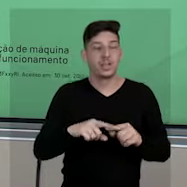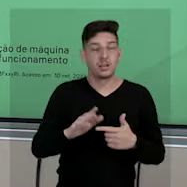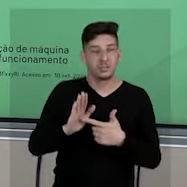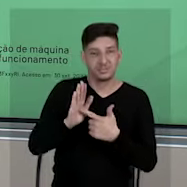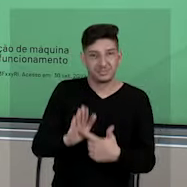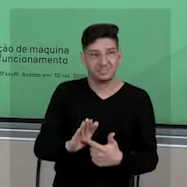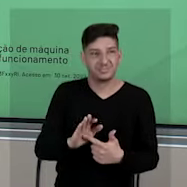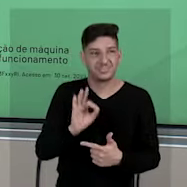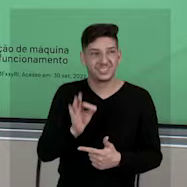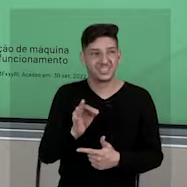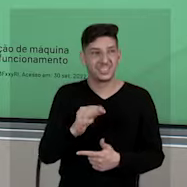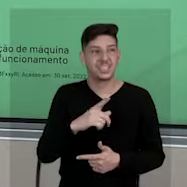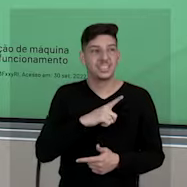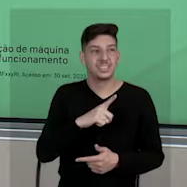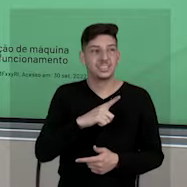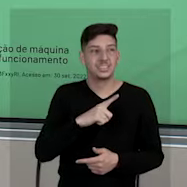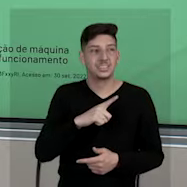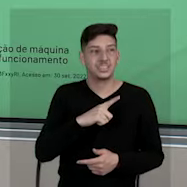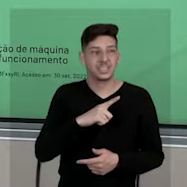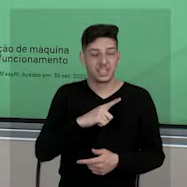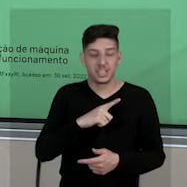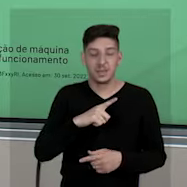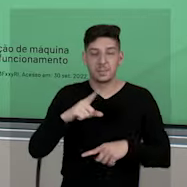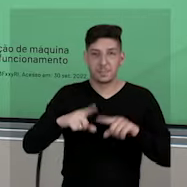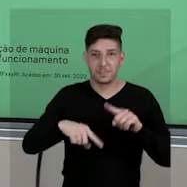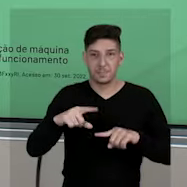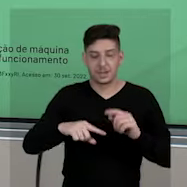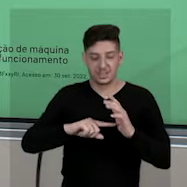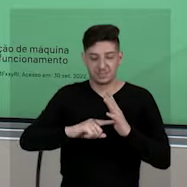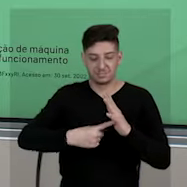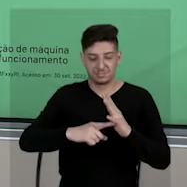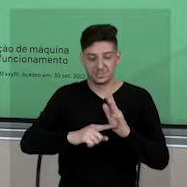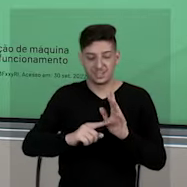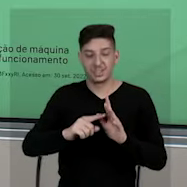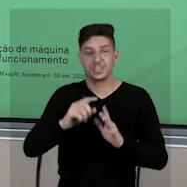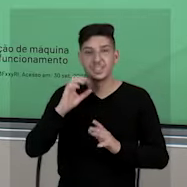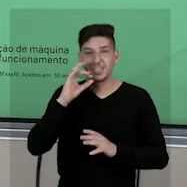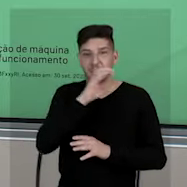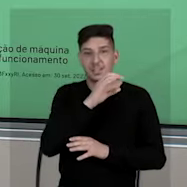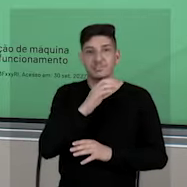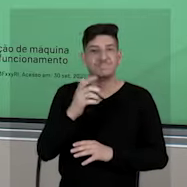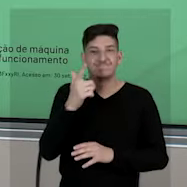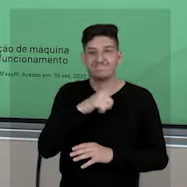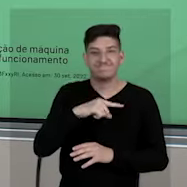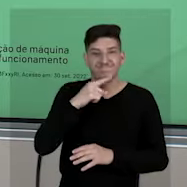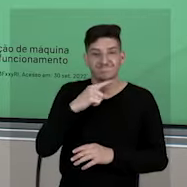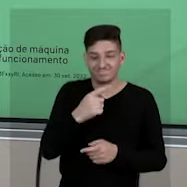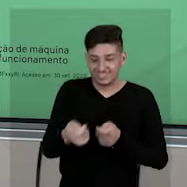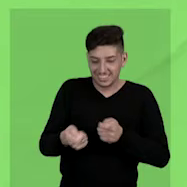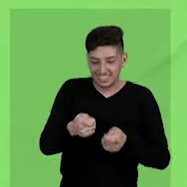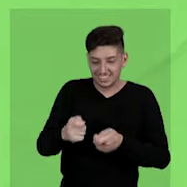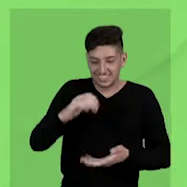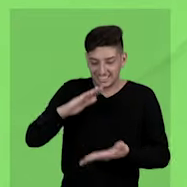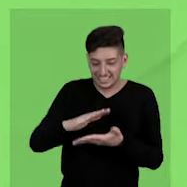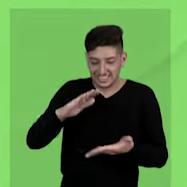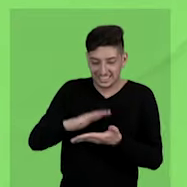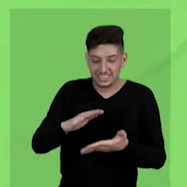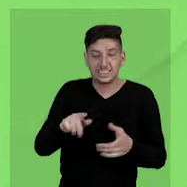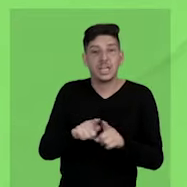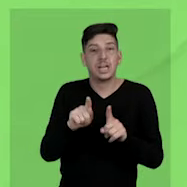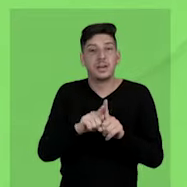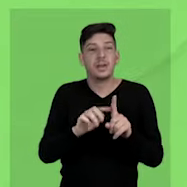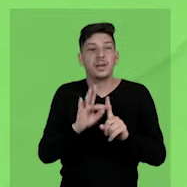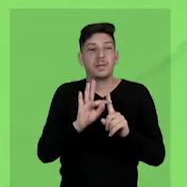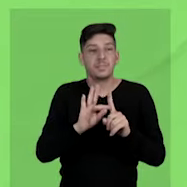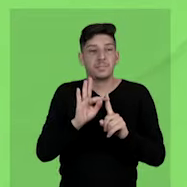né, que é formado, aquela máquina térmica, não vai aguentar lidar com aquele aumento de pressão, muitas vezes aumento de temperatura